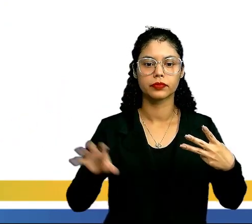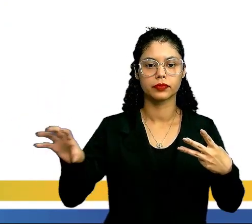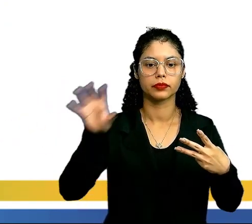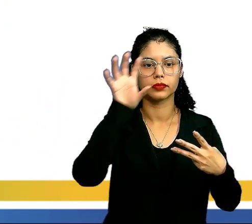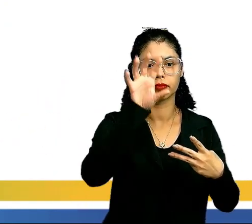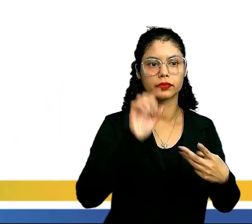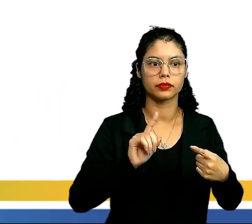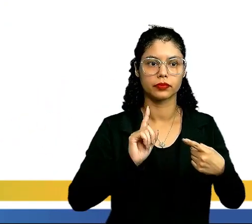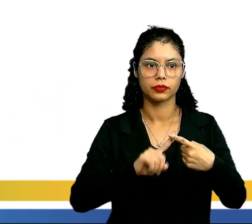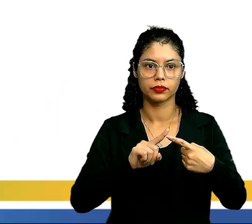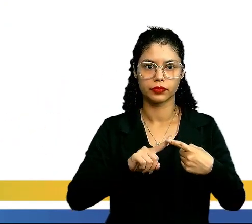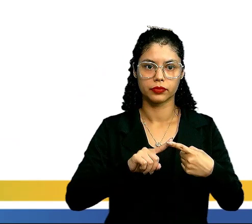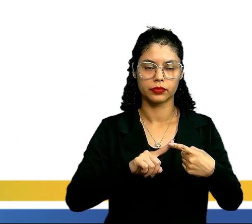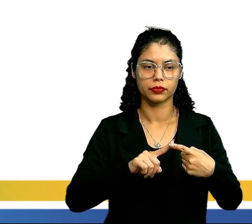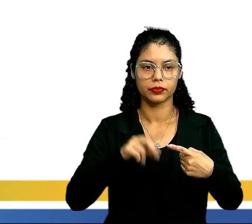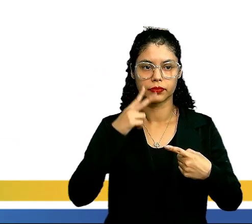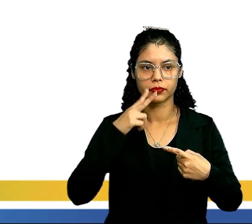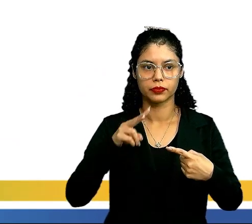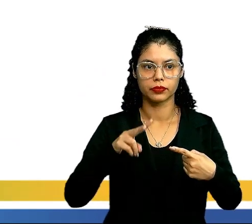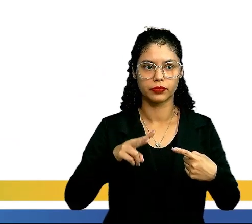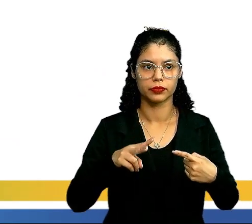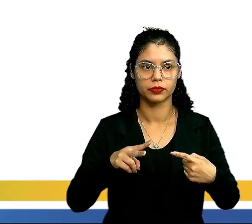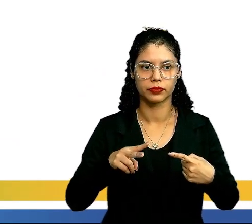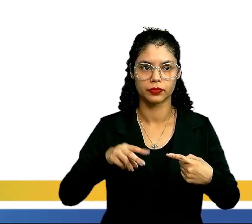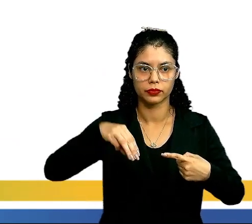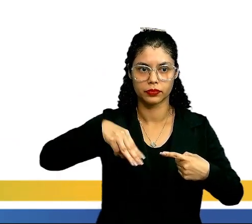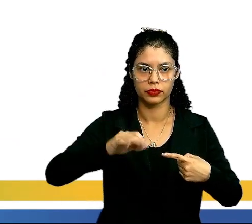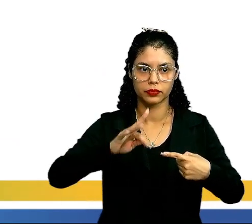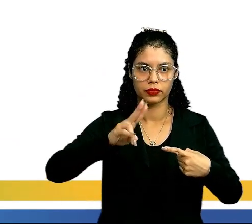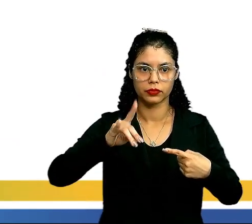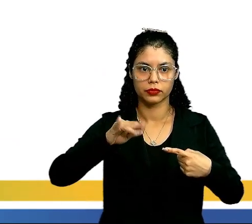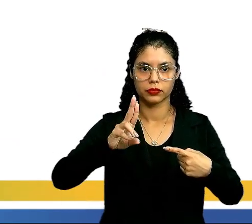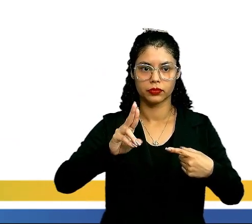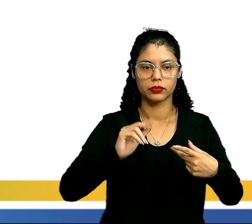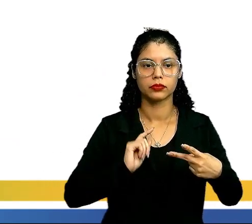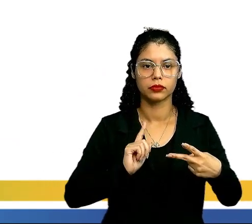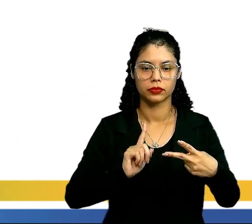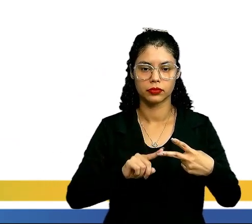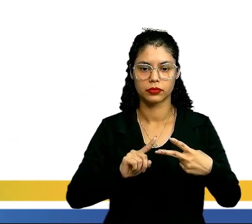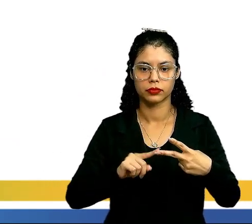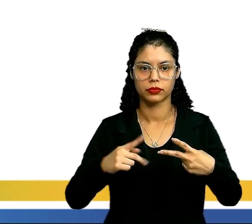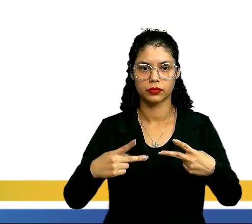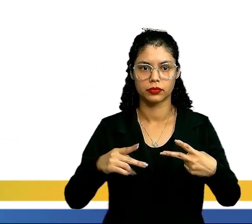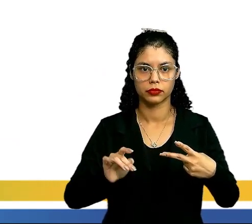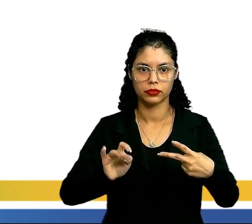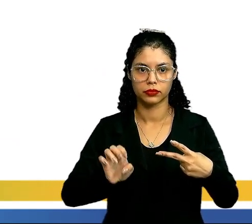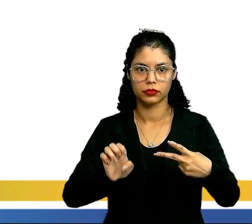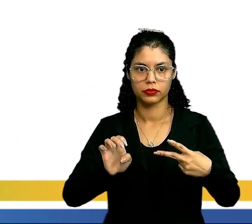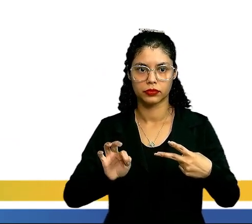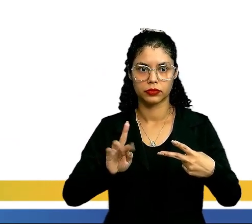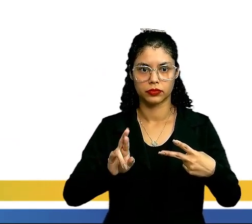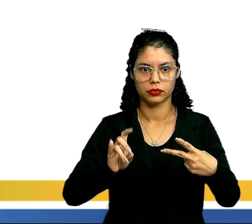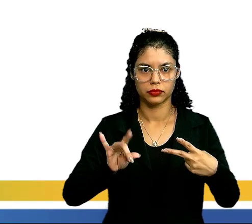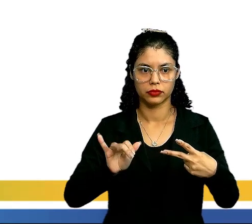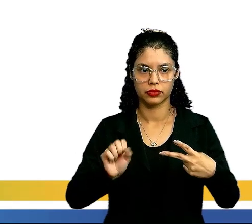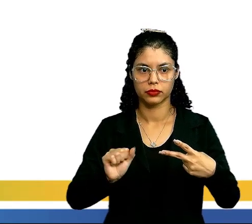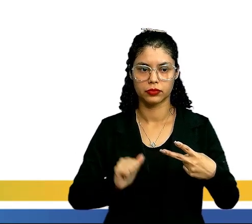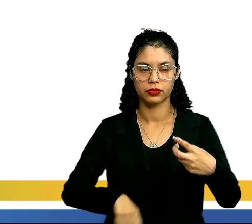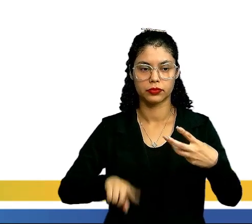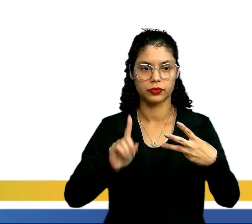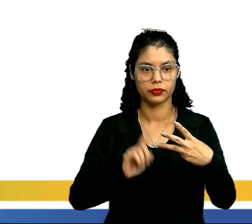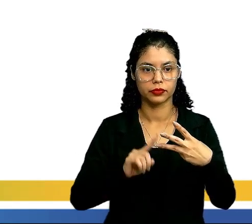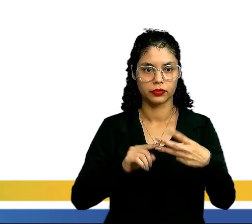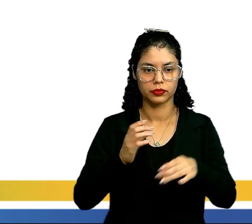tá? Primeiro, a gente vê aqui, ó, o planisfério de Mercator, planisfério de